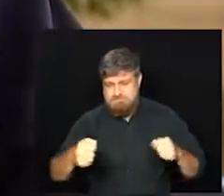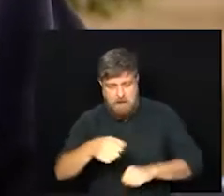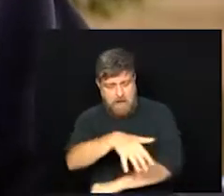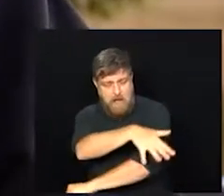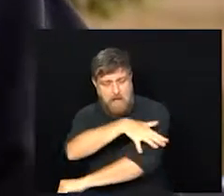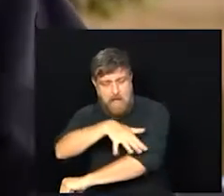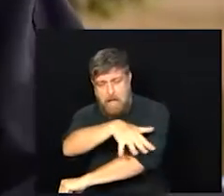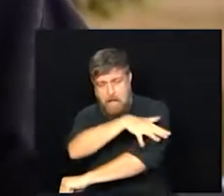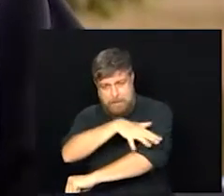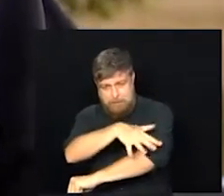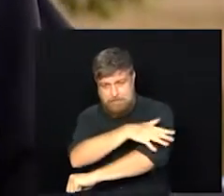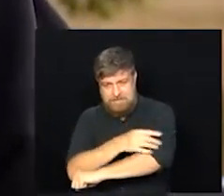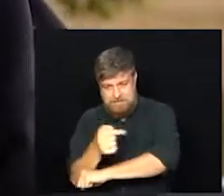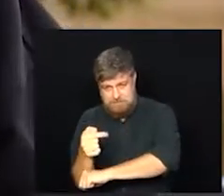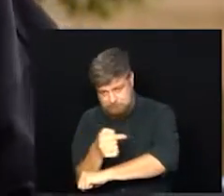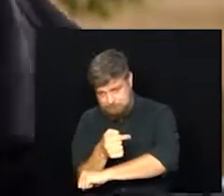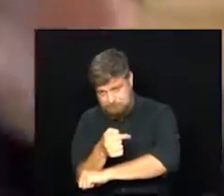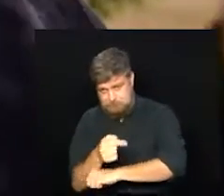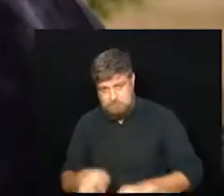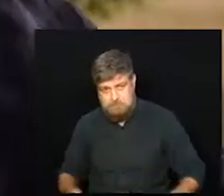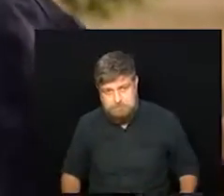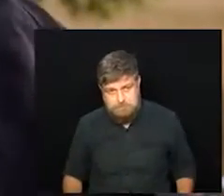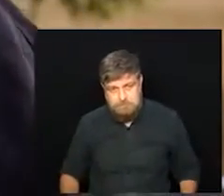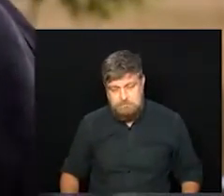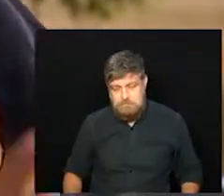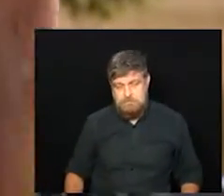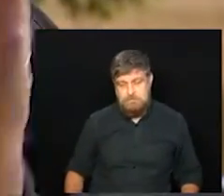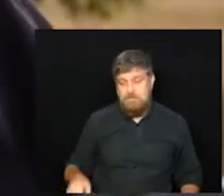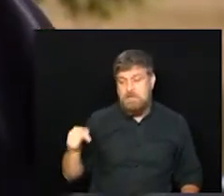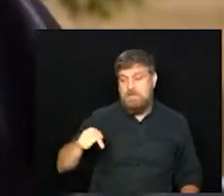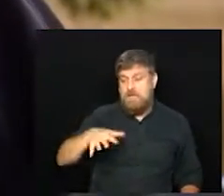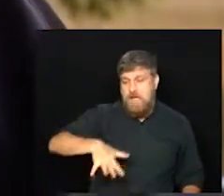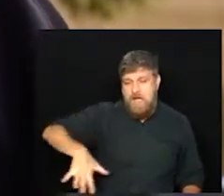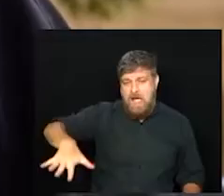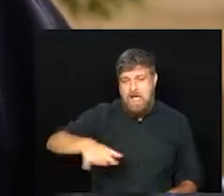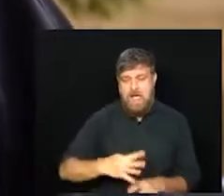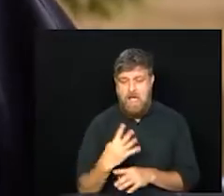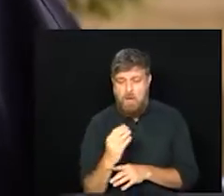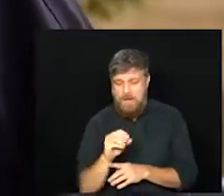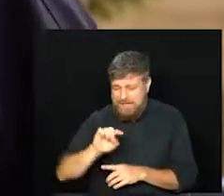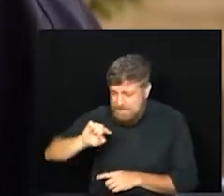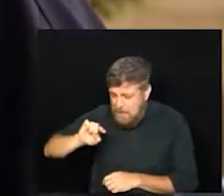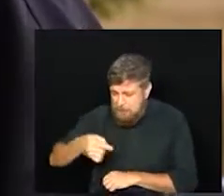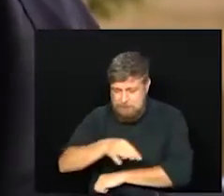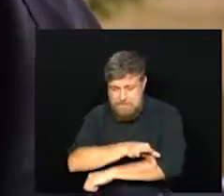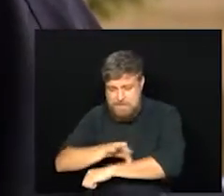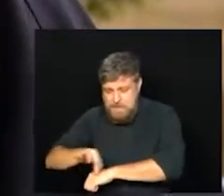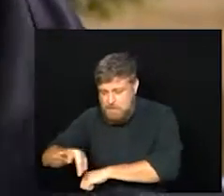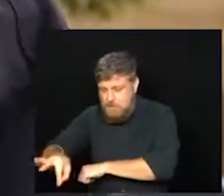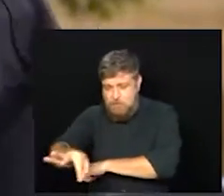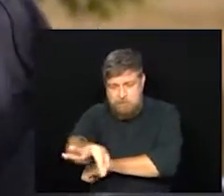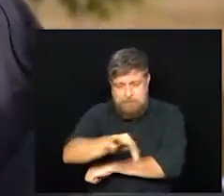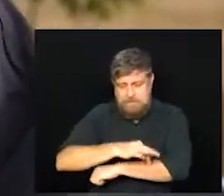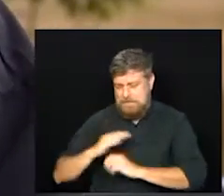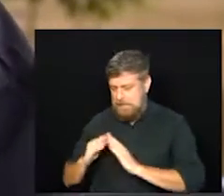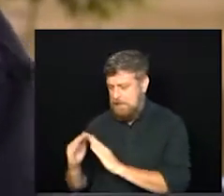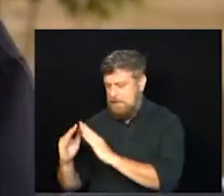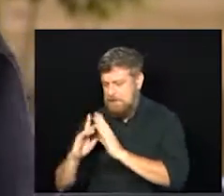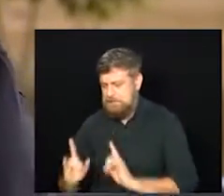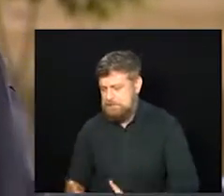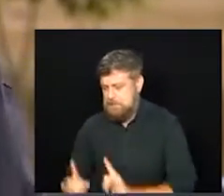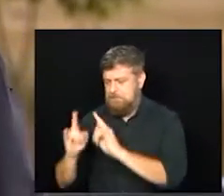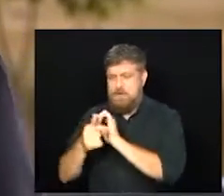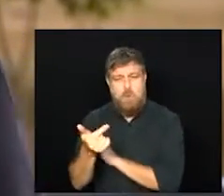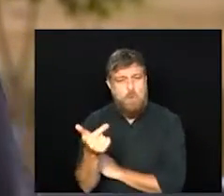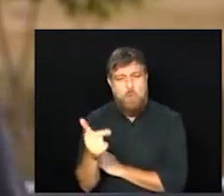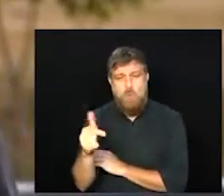Praça Epifânio Silva. Esta área aqui, de 40 mil metros, não foi urbanizada nos